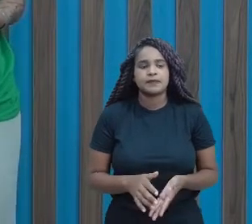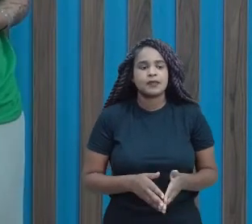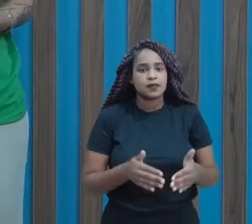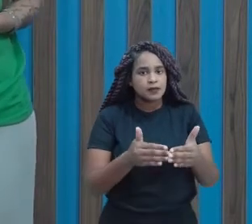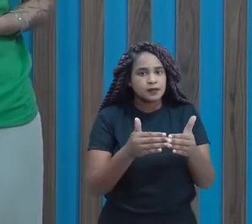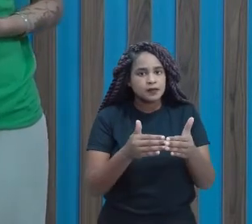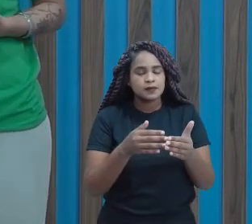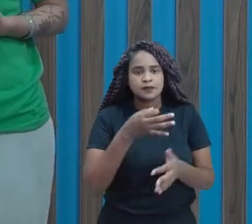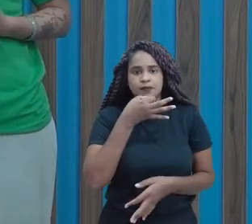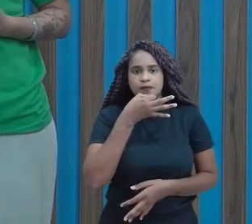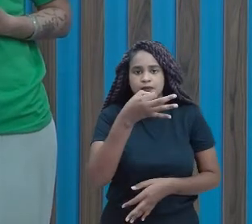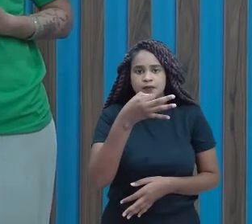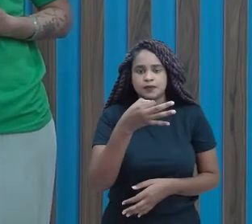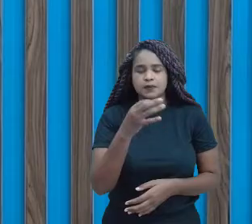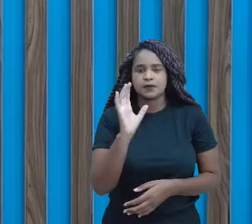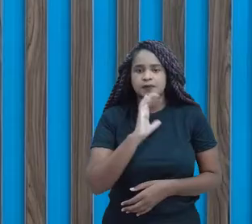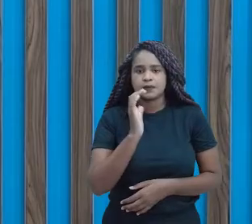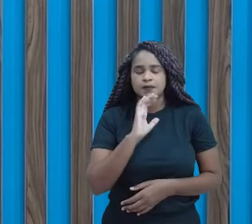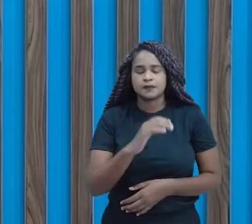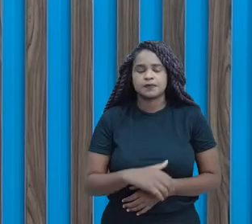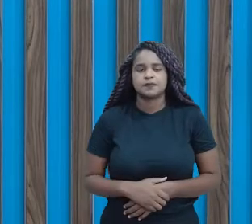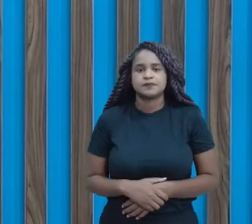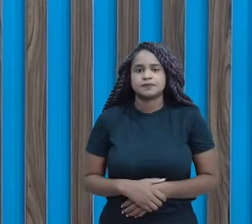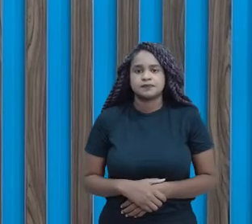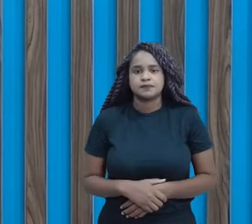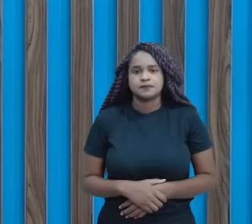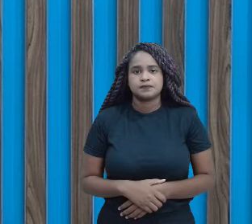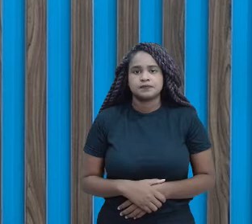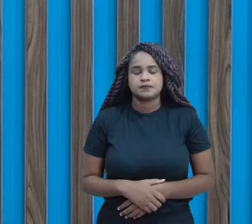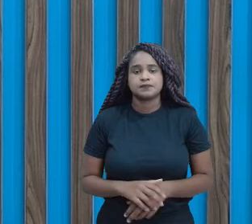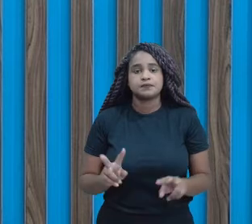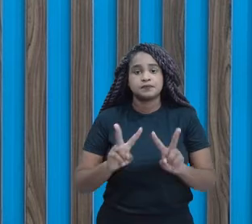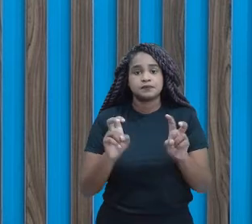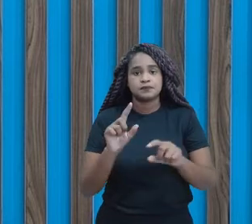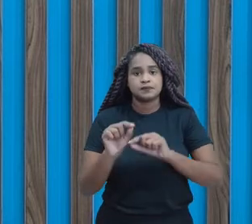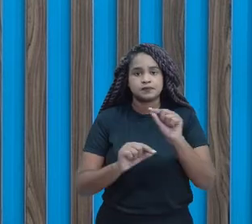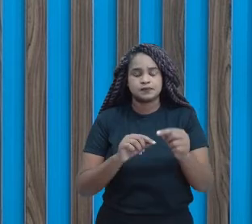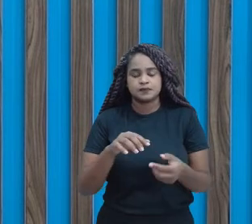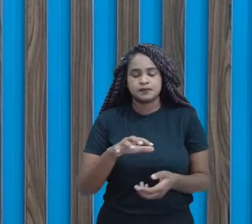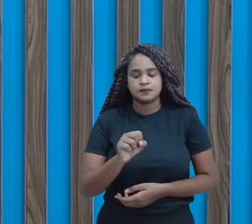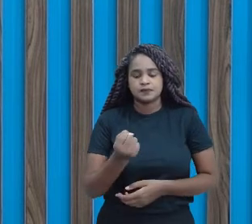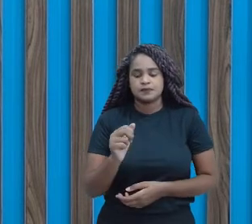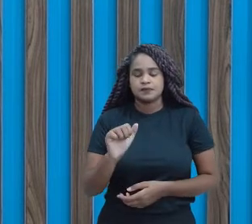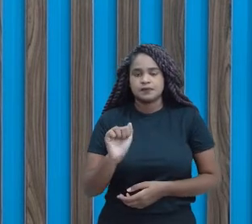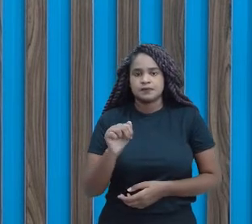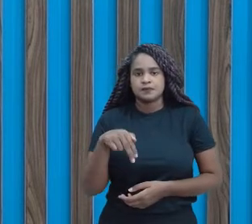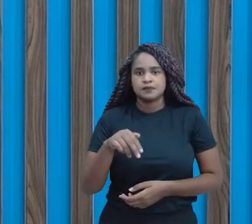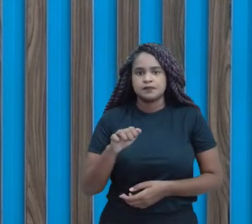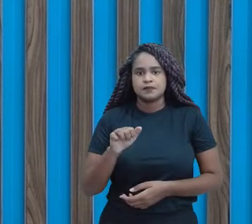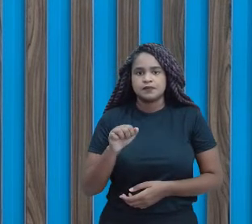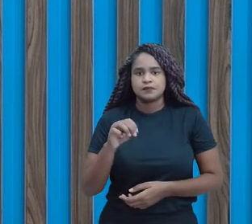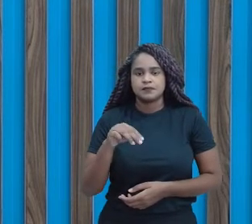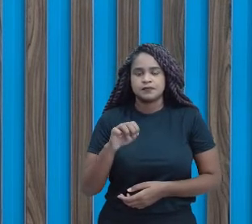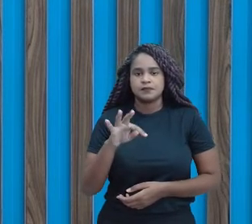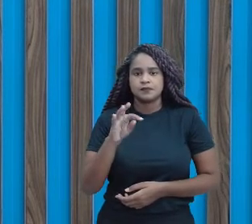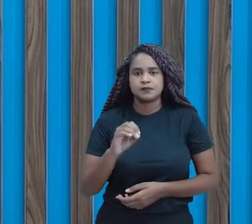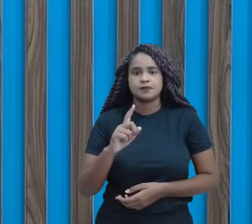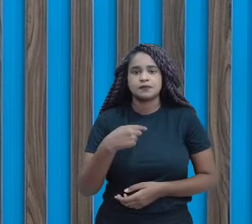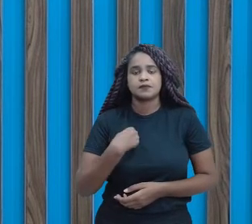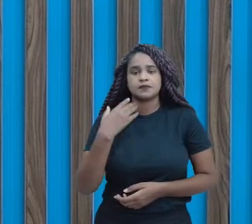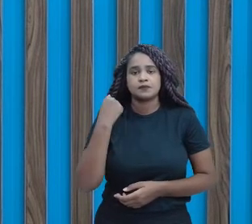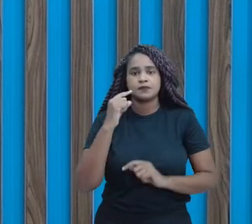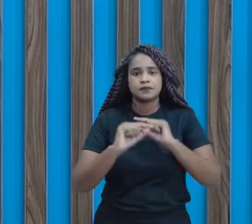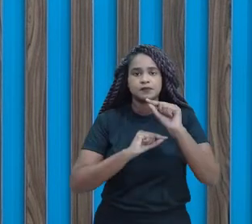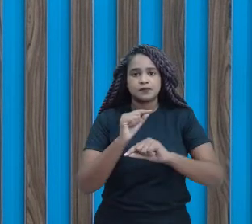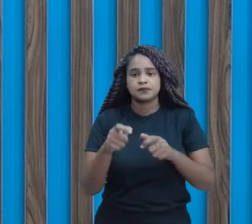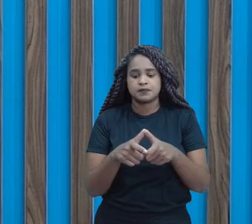Só fazer um comentário rápido nessa sua fala com relação a saneamento básico, não é? A gente sabe que hoje